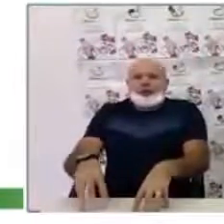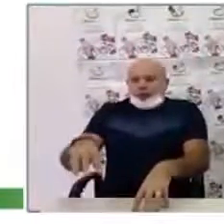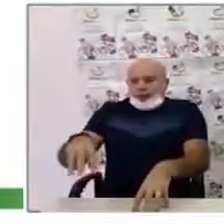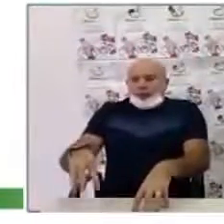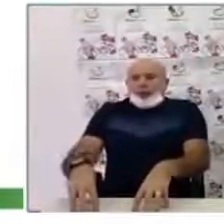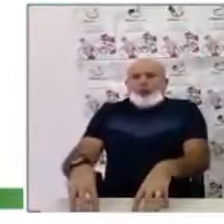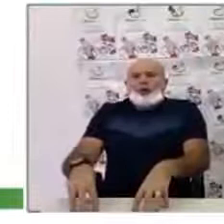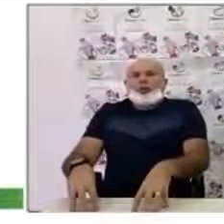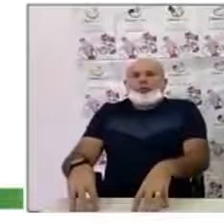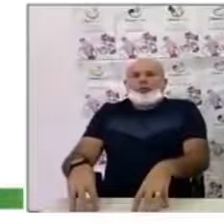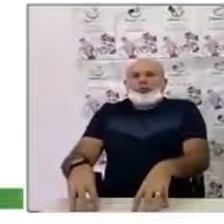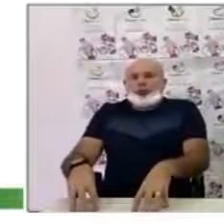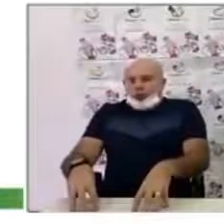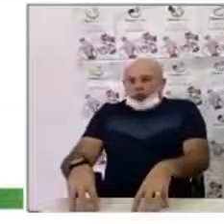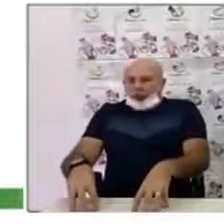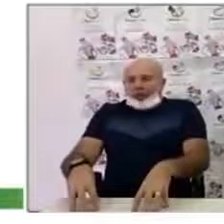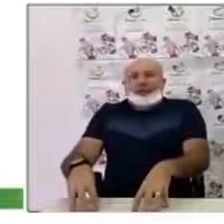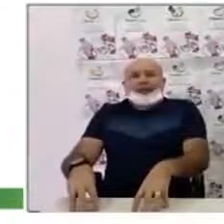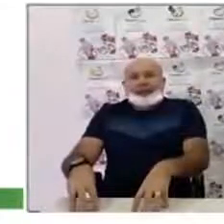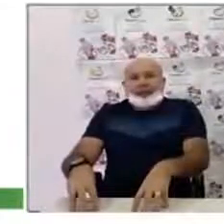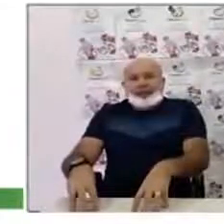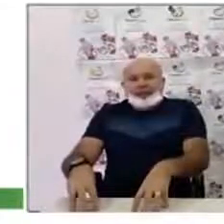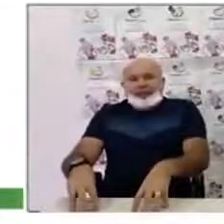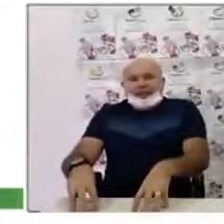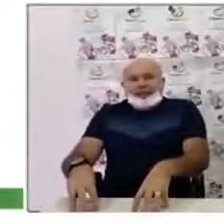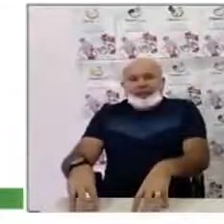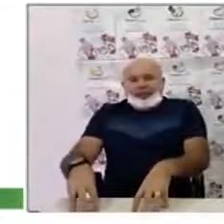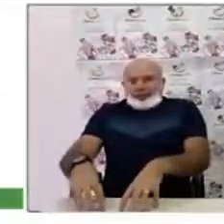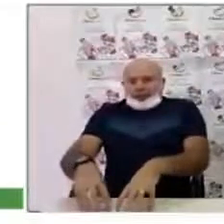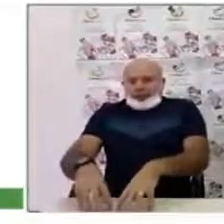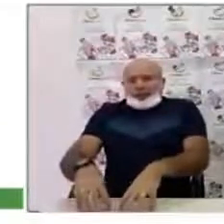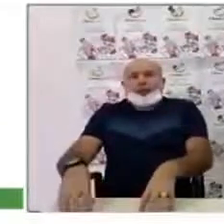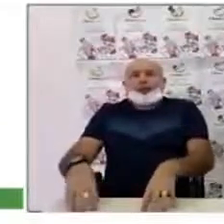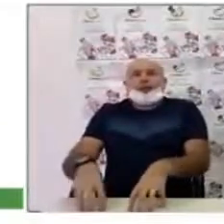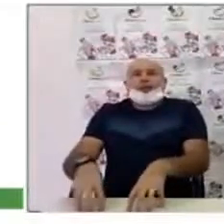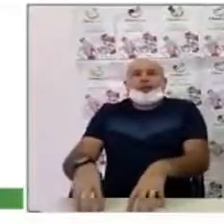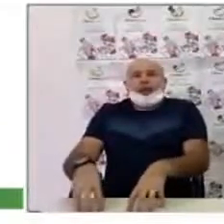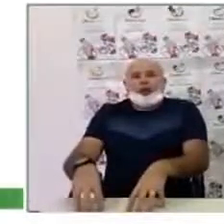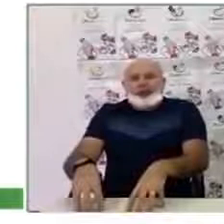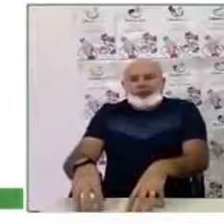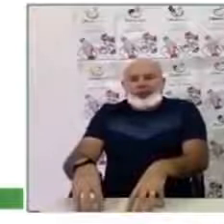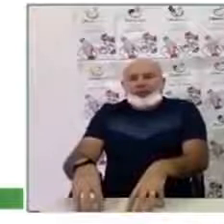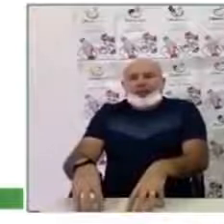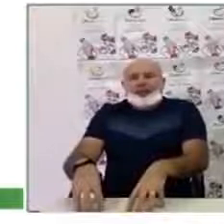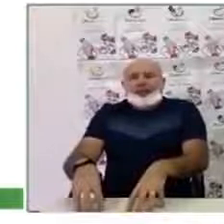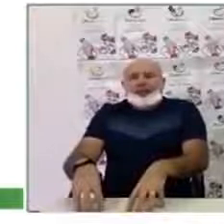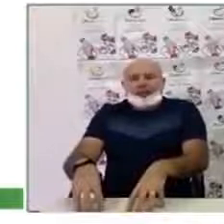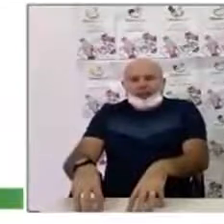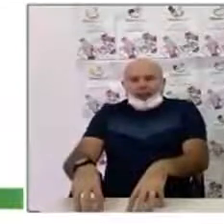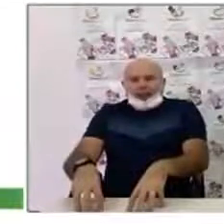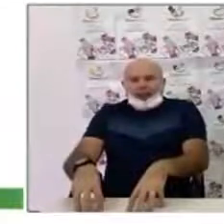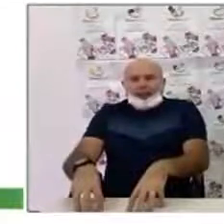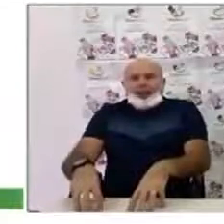papel como na caneta, nos átomos da caneta, distribuídos de maneira uniforme, por isso que dá a neutralidade das